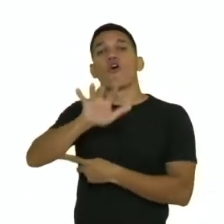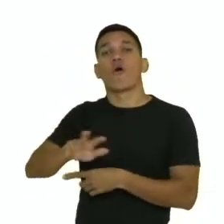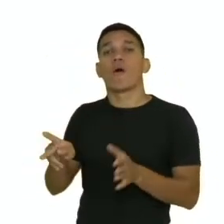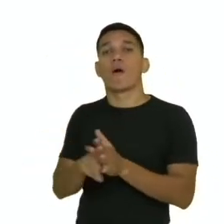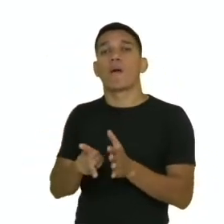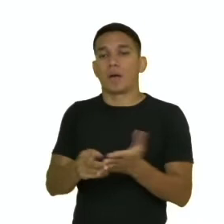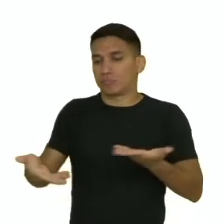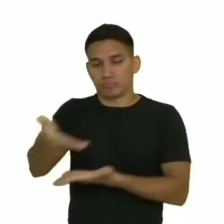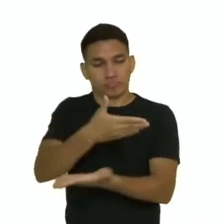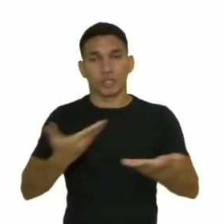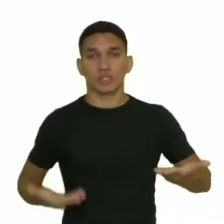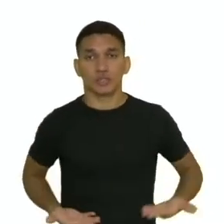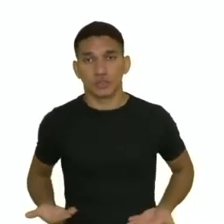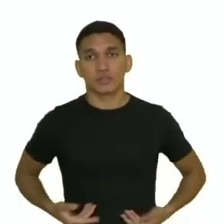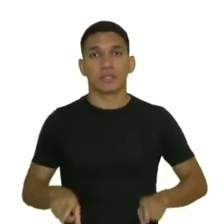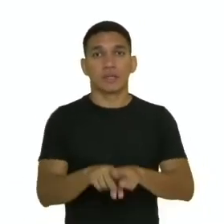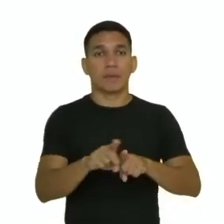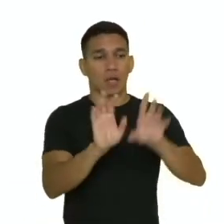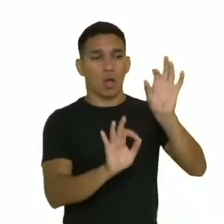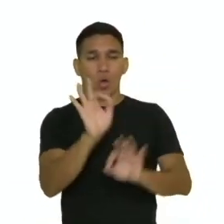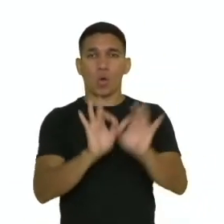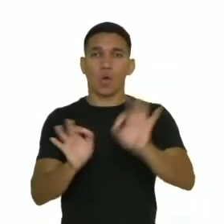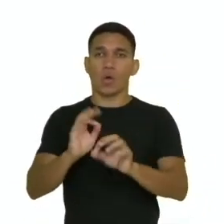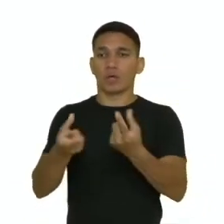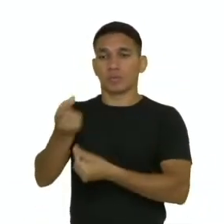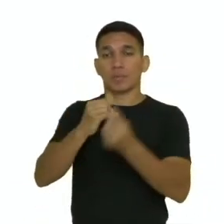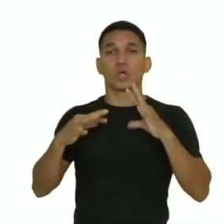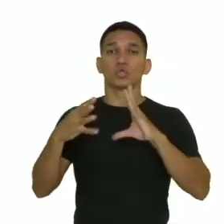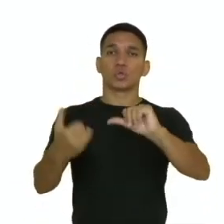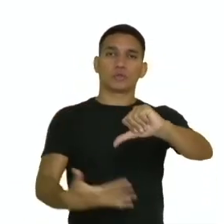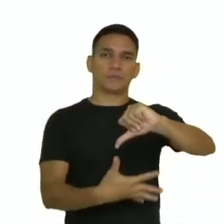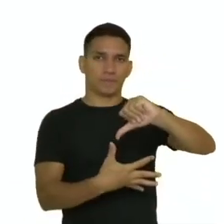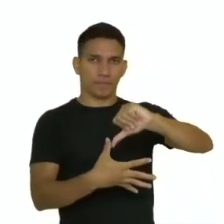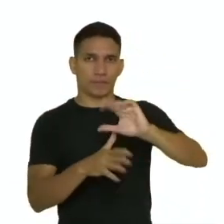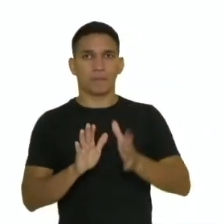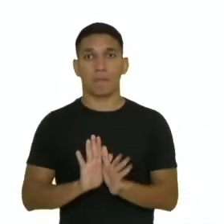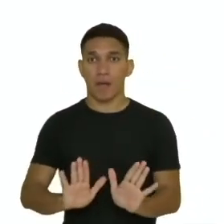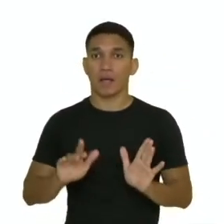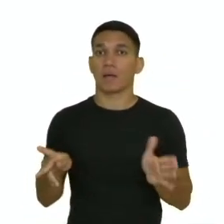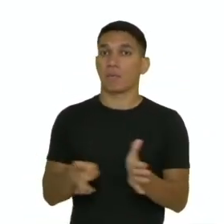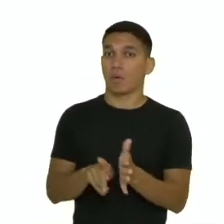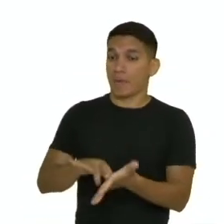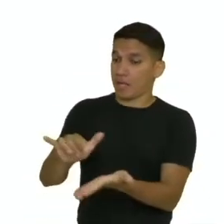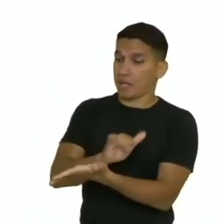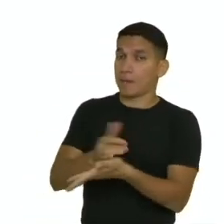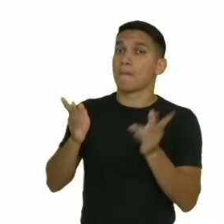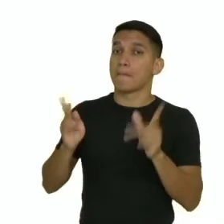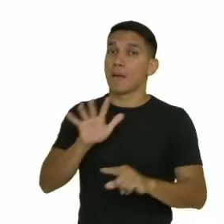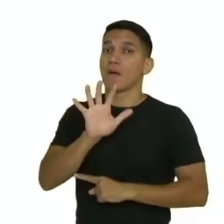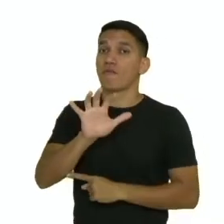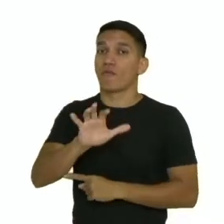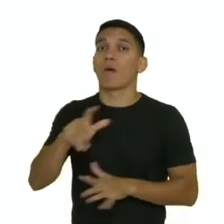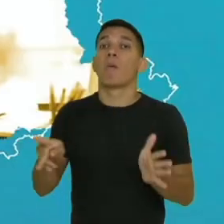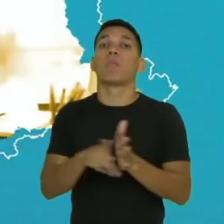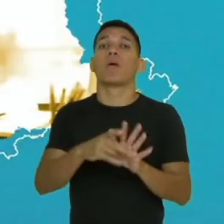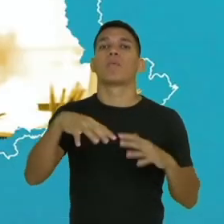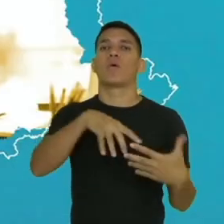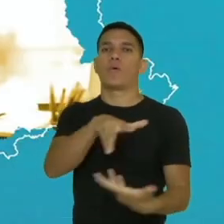serviços, estruturas e negócios de toda a América do Sul. Nova York, por sua vez, realiza a mesma influência, porém em âmbito